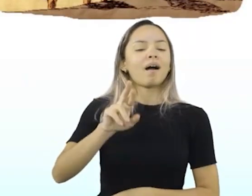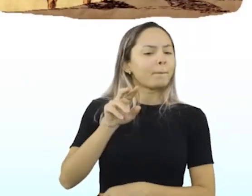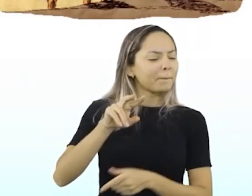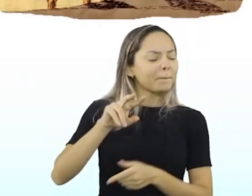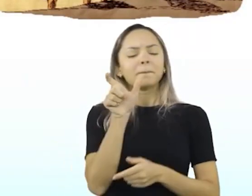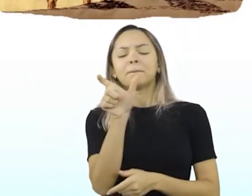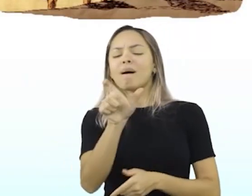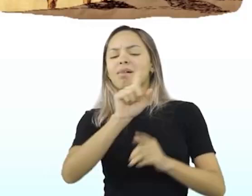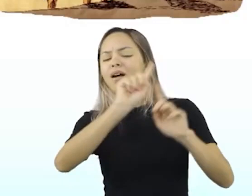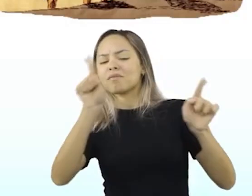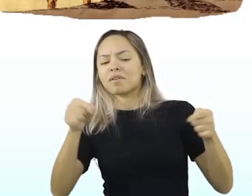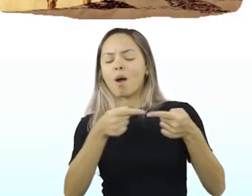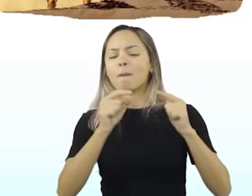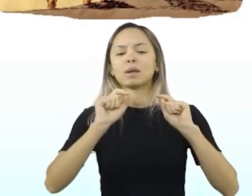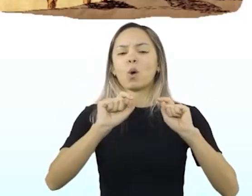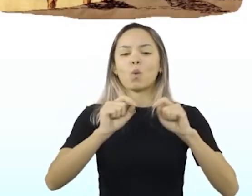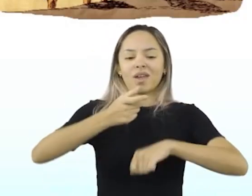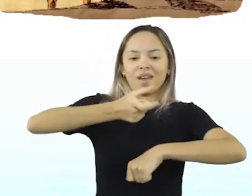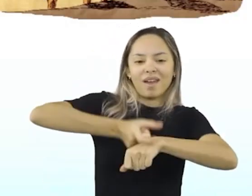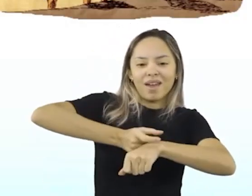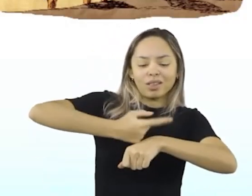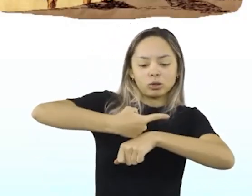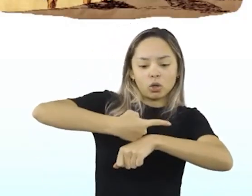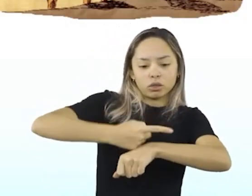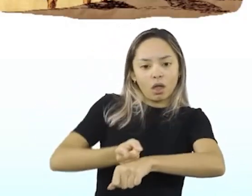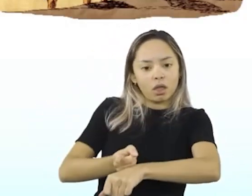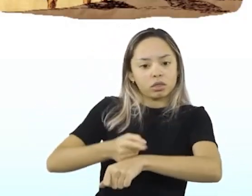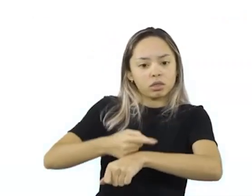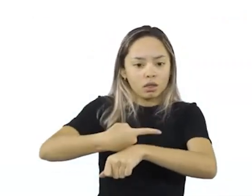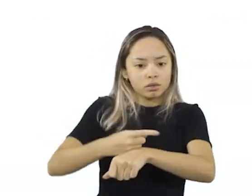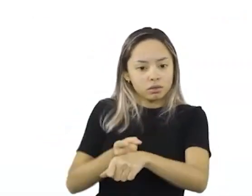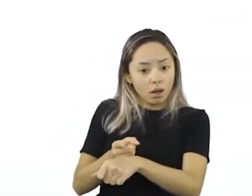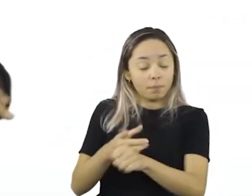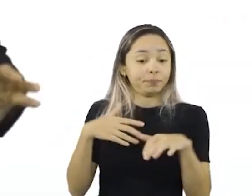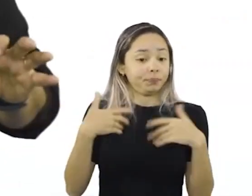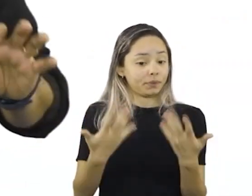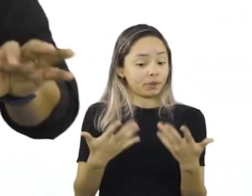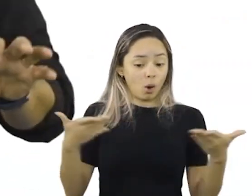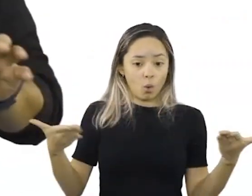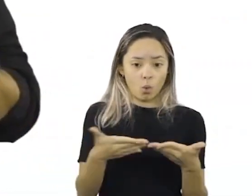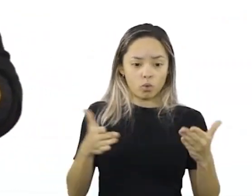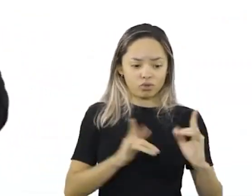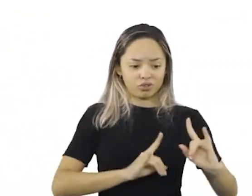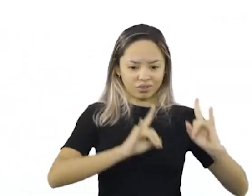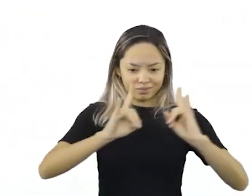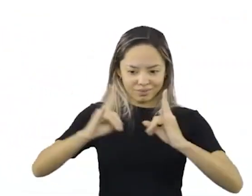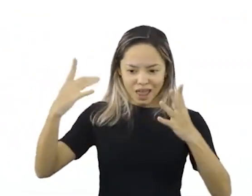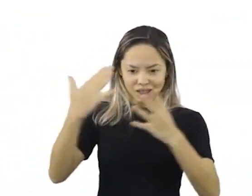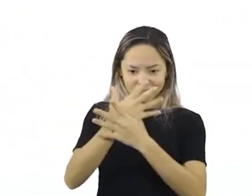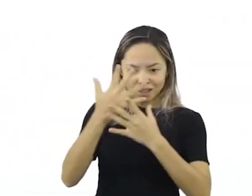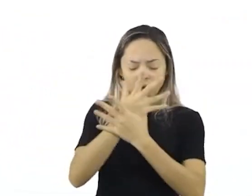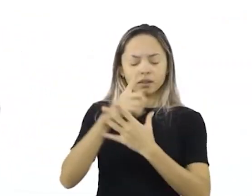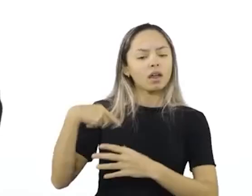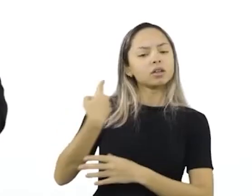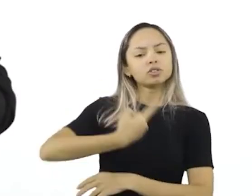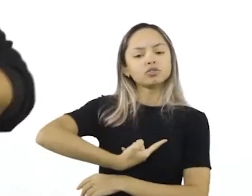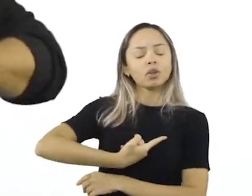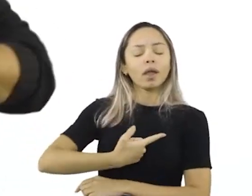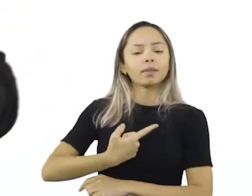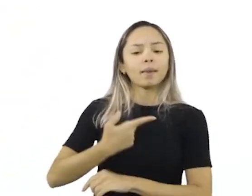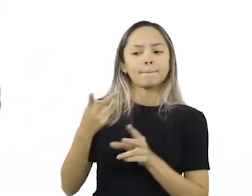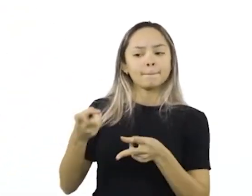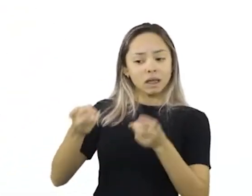do relógio, o vai e vem do relógio. Hoje, as grandes cidades, a gente consegue ver perfeitamente o centro da